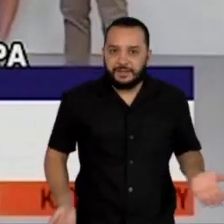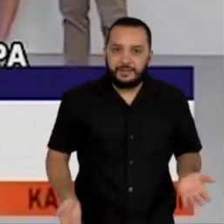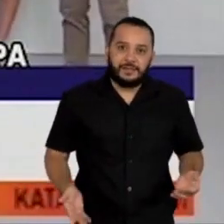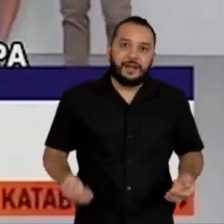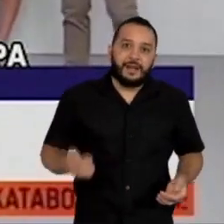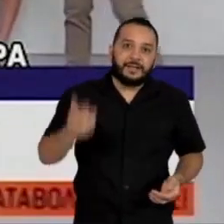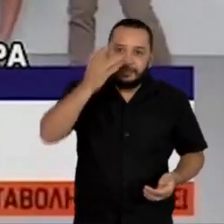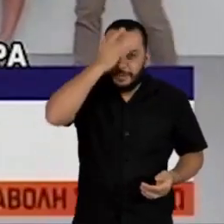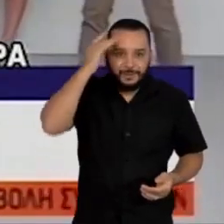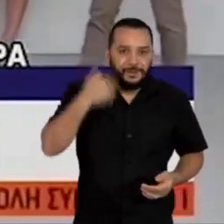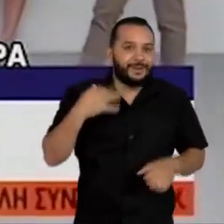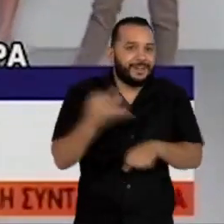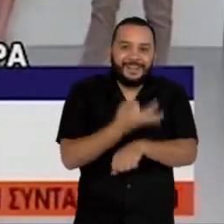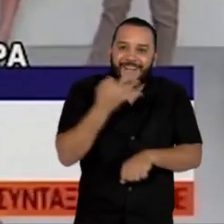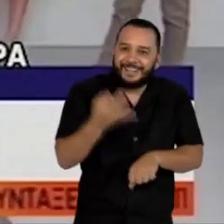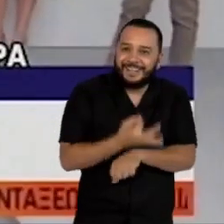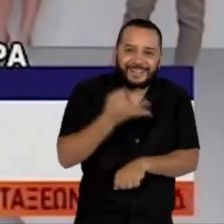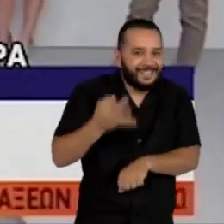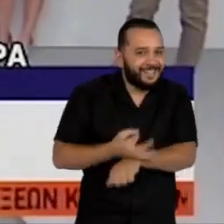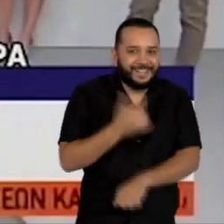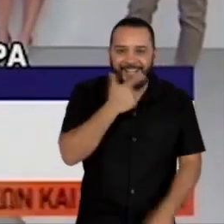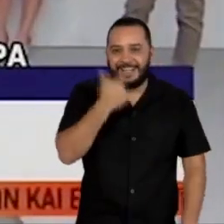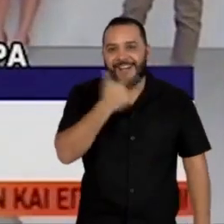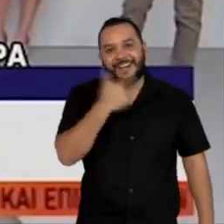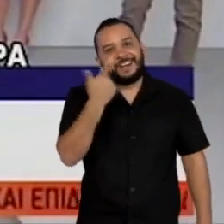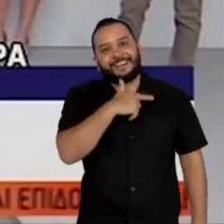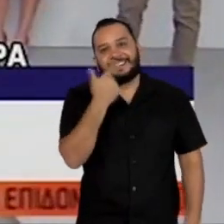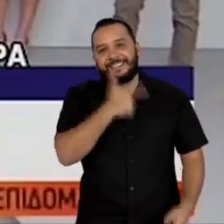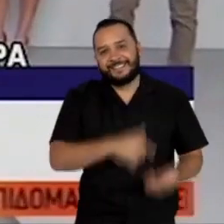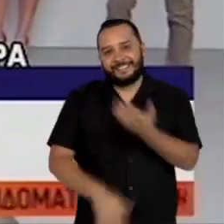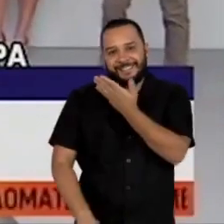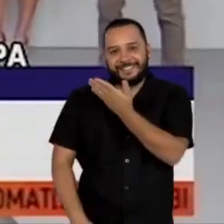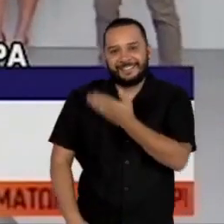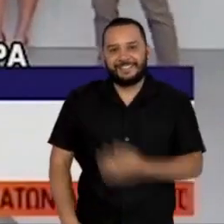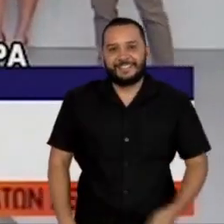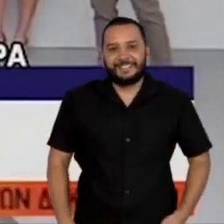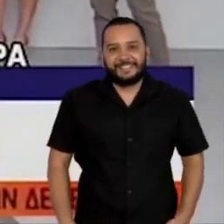apresentadores também não conseguiram conter as risadas no estúdio.